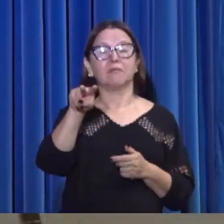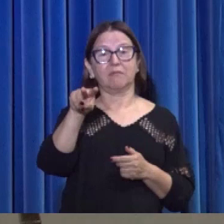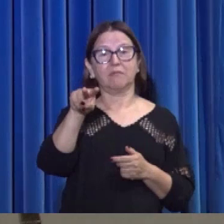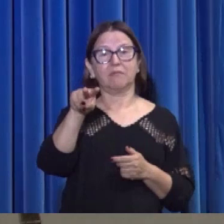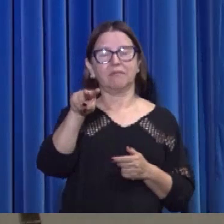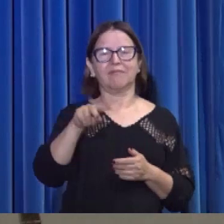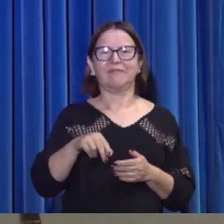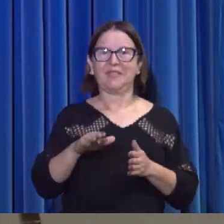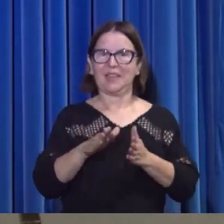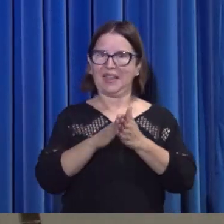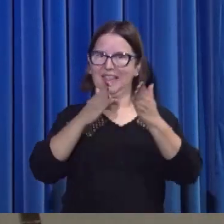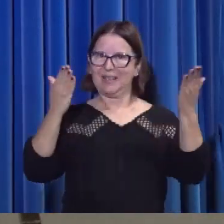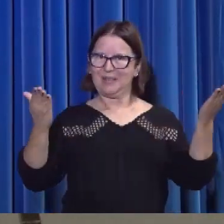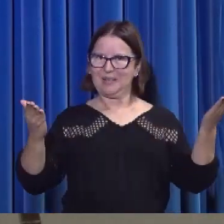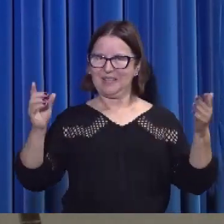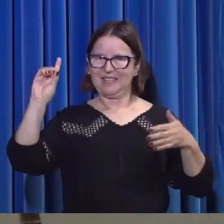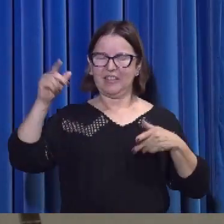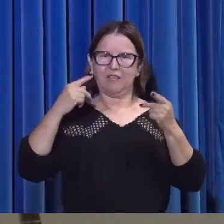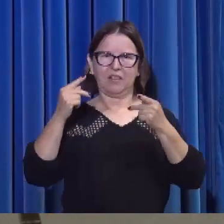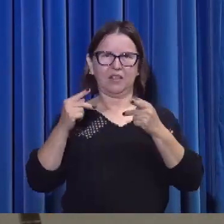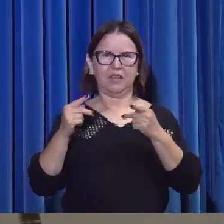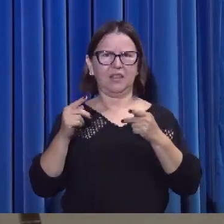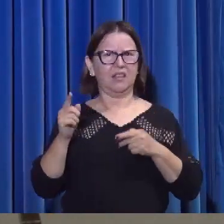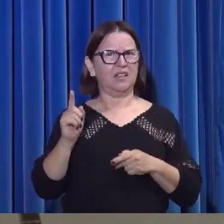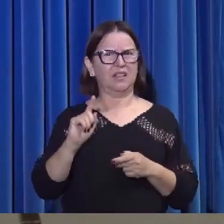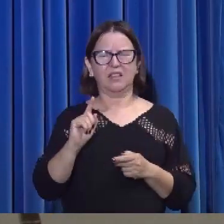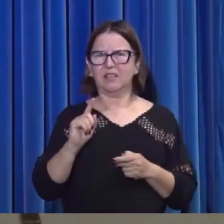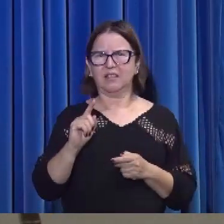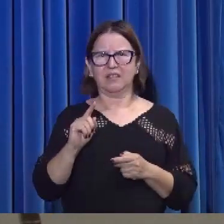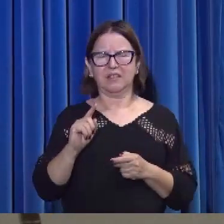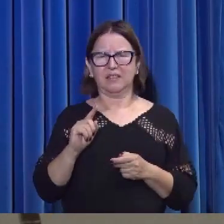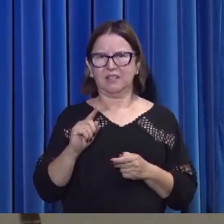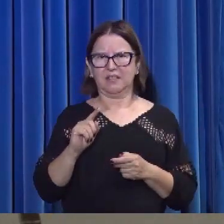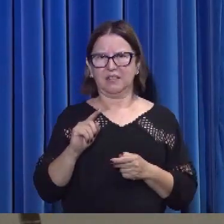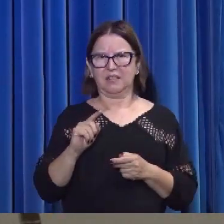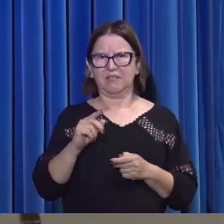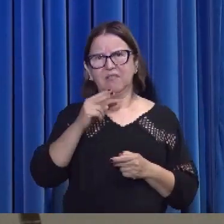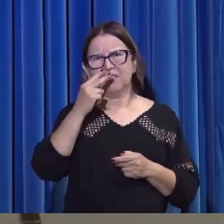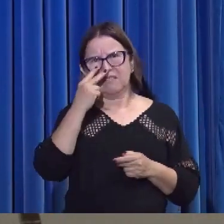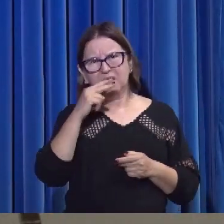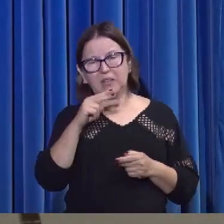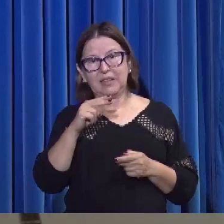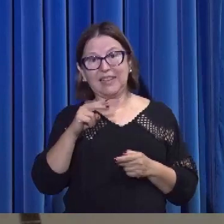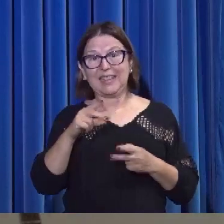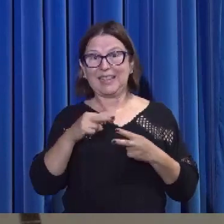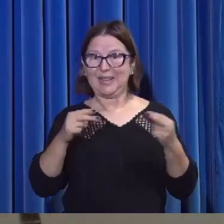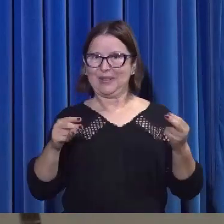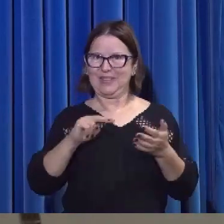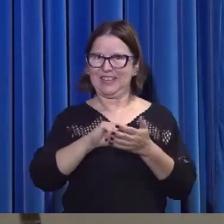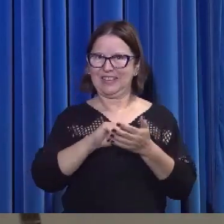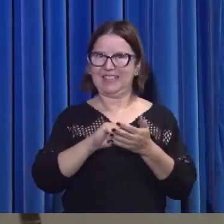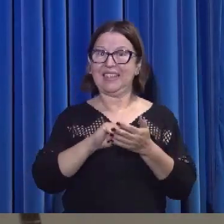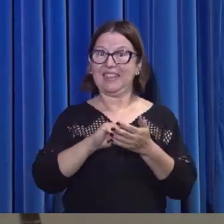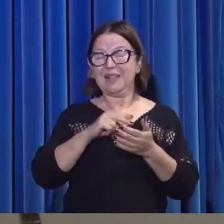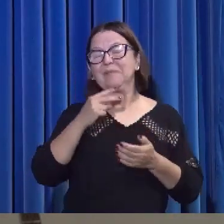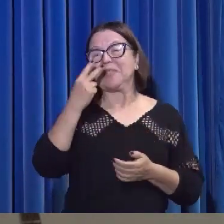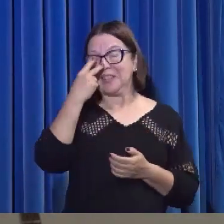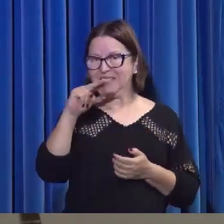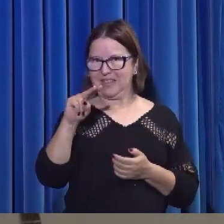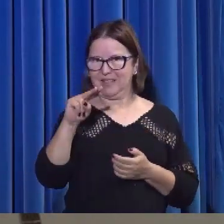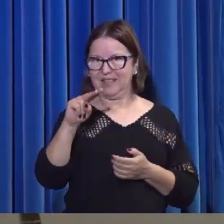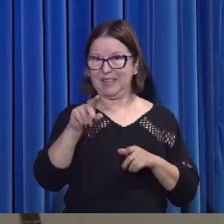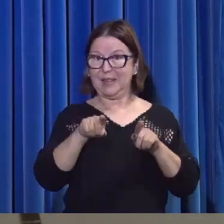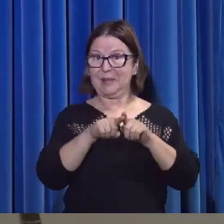A Bíblia diz: "Não atentando nós para as coisas que se veem, mas atente para as que não se veem, porque as que